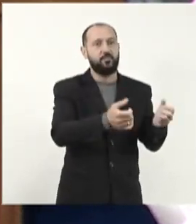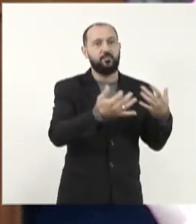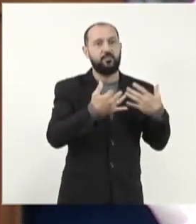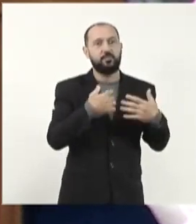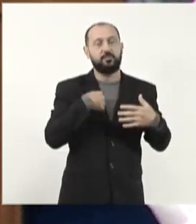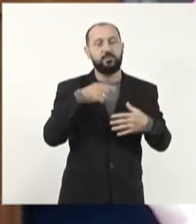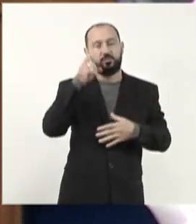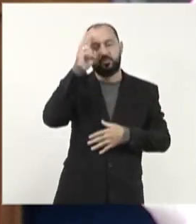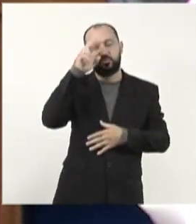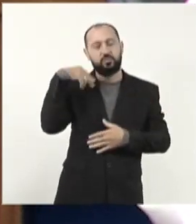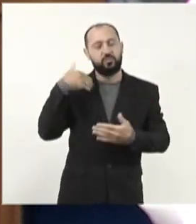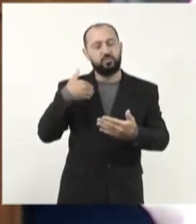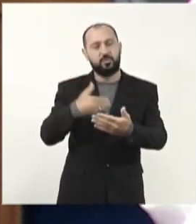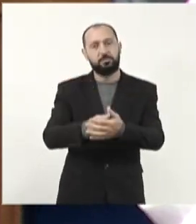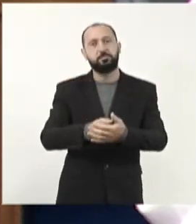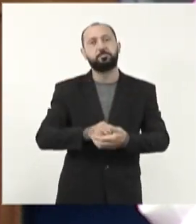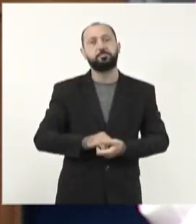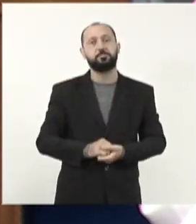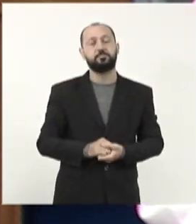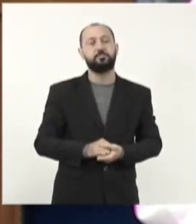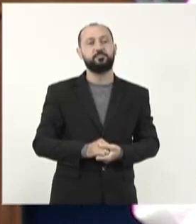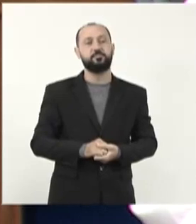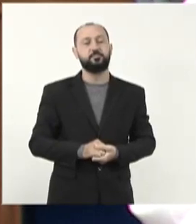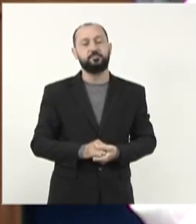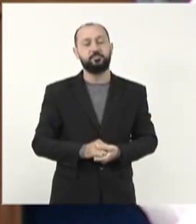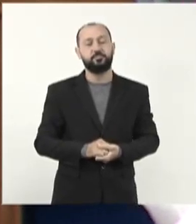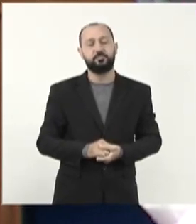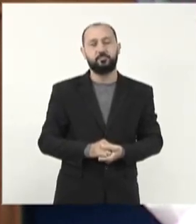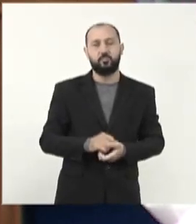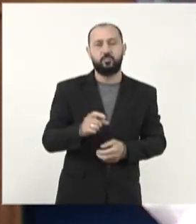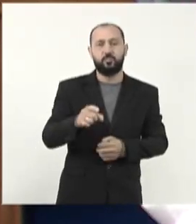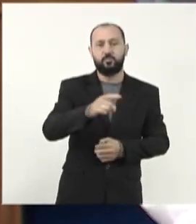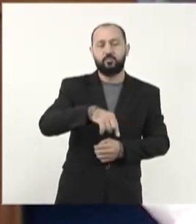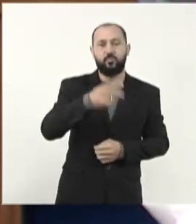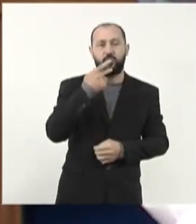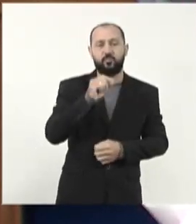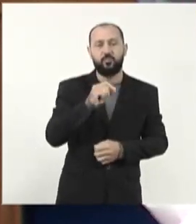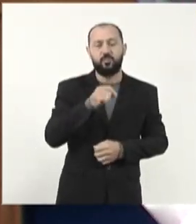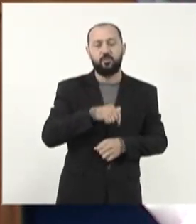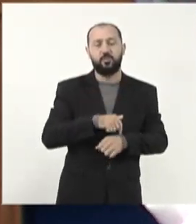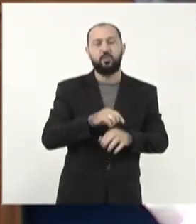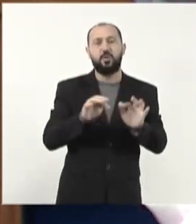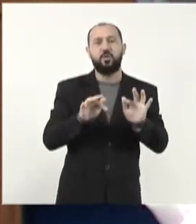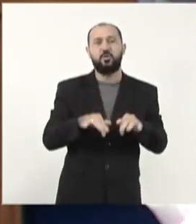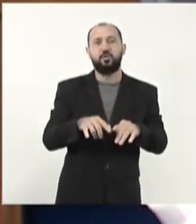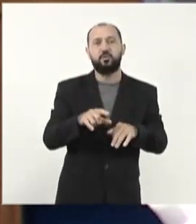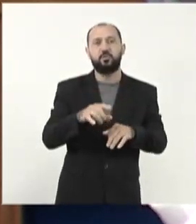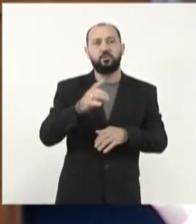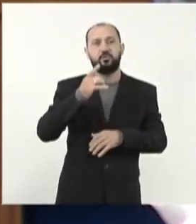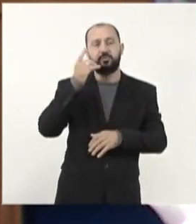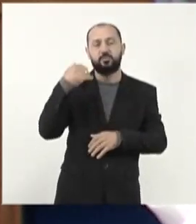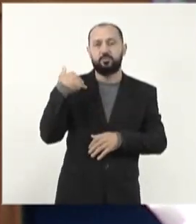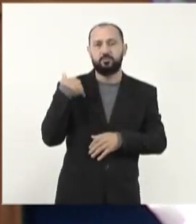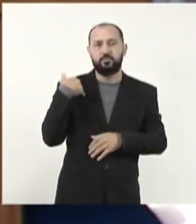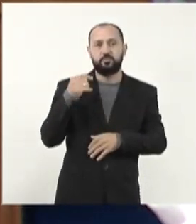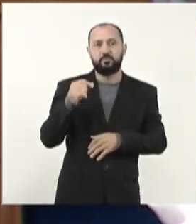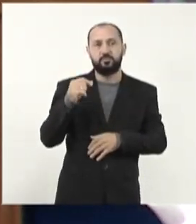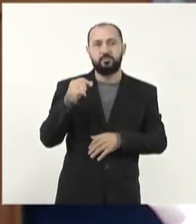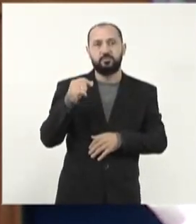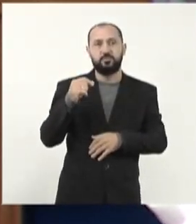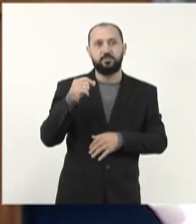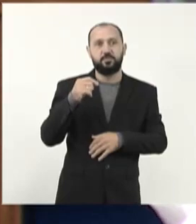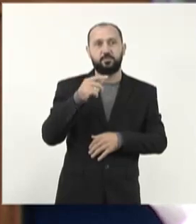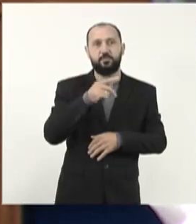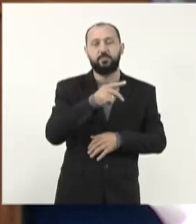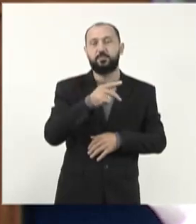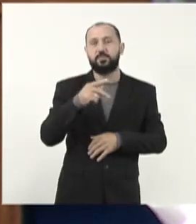nossas histórias. Enquanto vocês falavam, depois que eu terminei aqui, enquanto os deputados me chamavam aqui de presidente